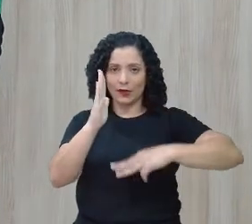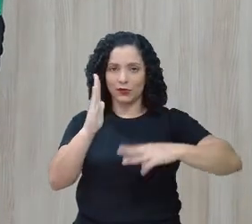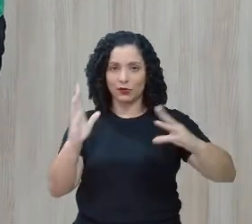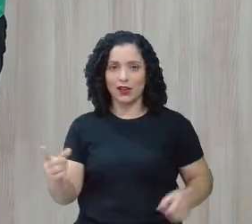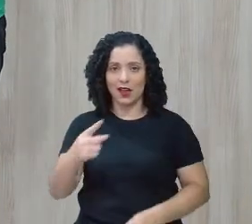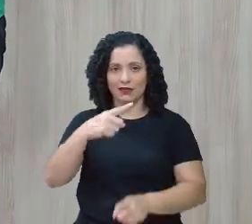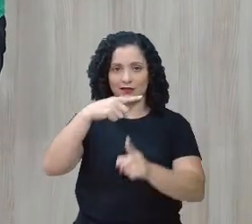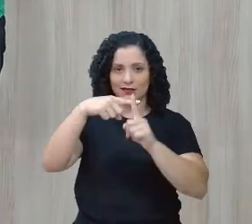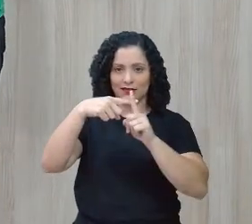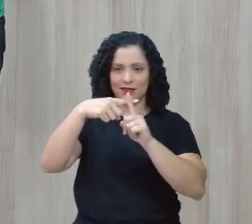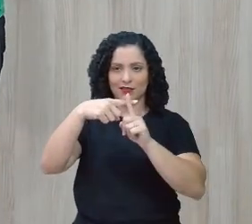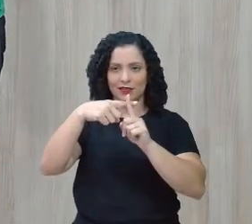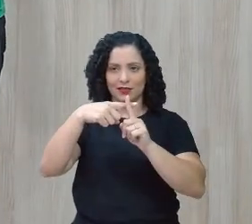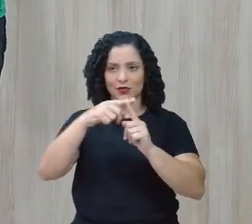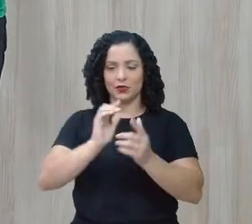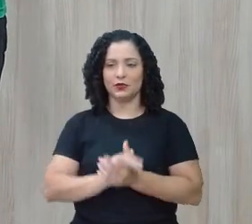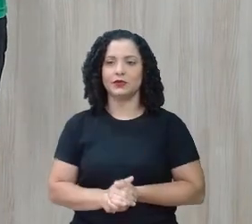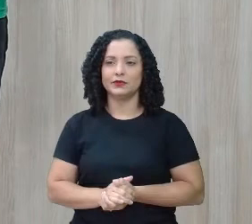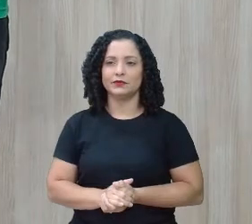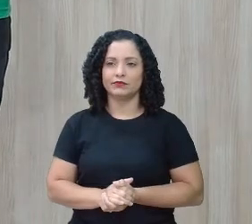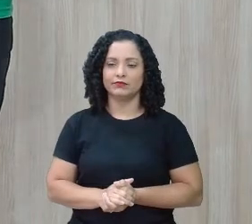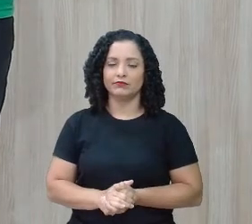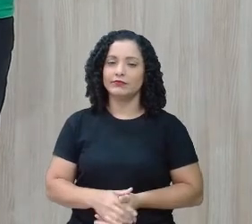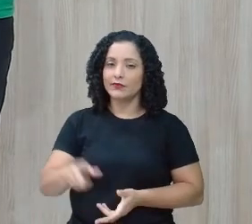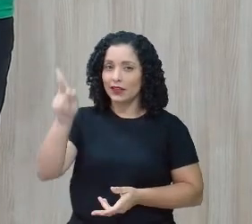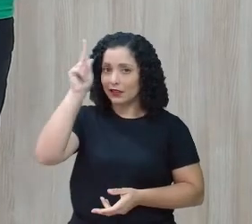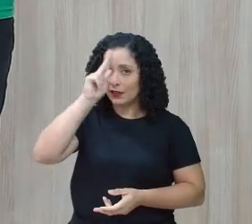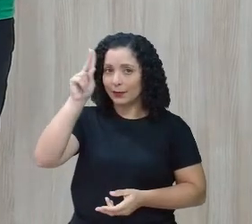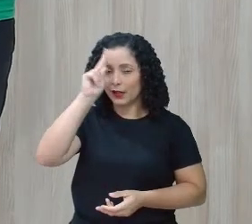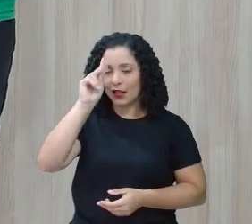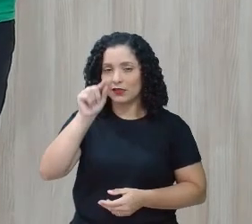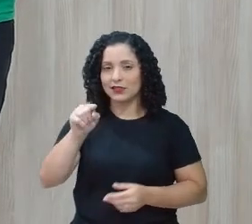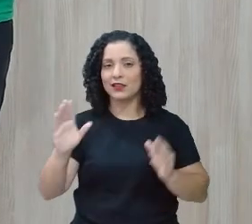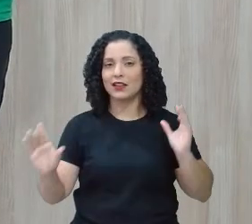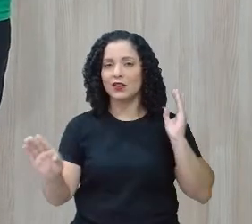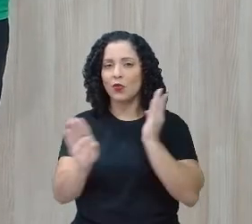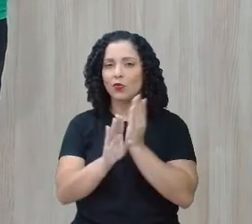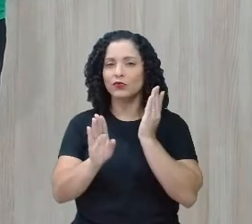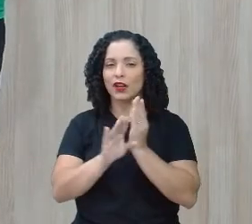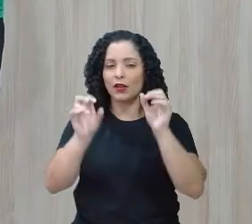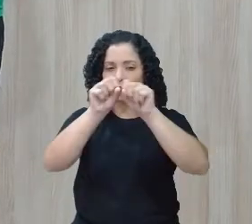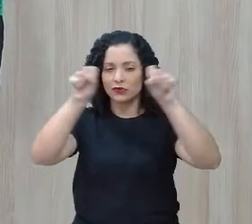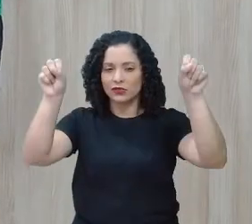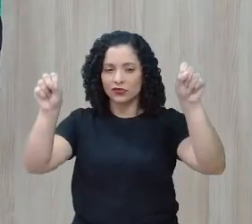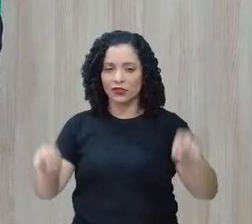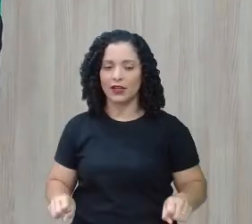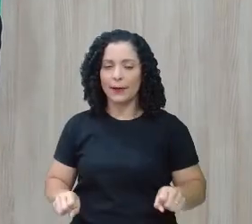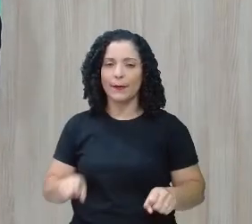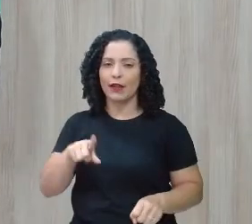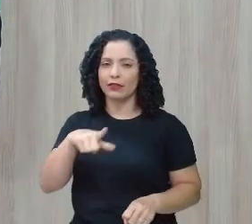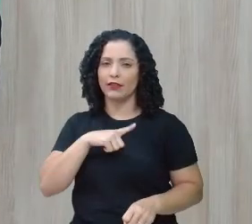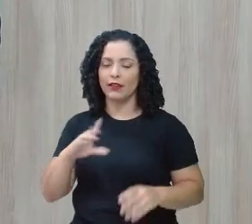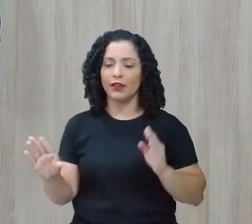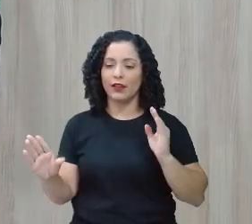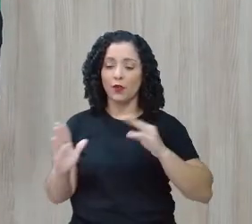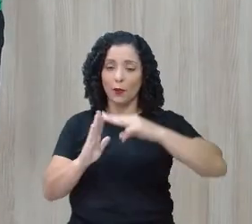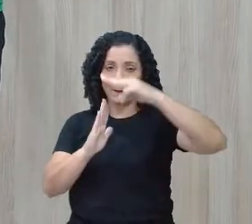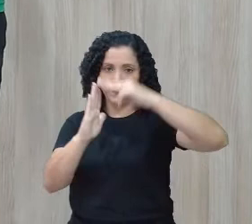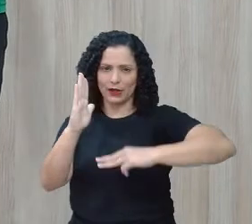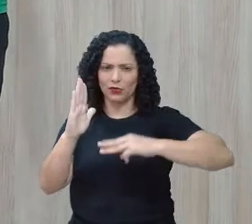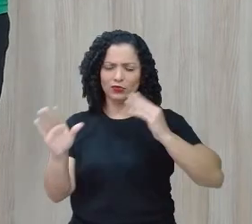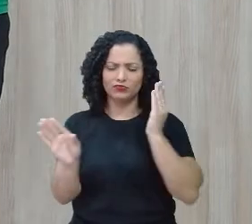Então, lembre-se, quando você encontrar um sistema, você vai resolver pelo método que você achar